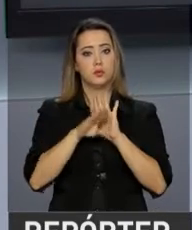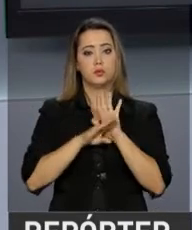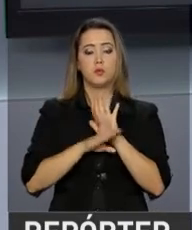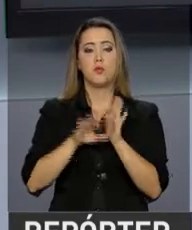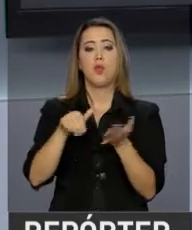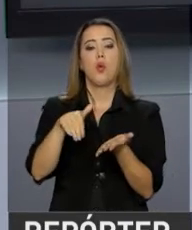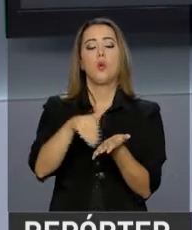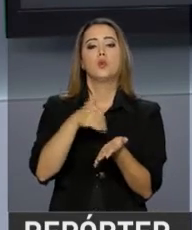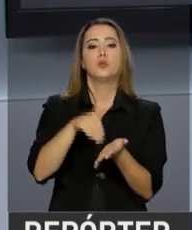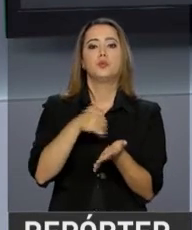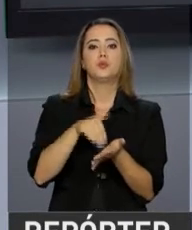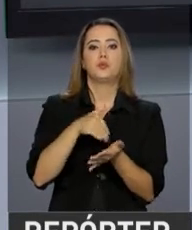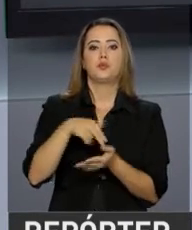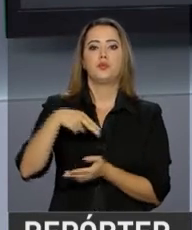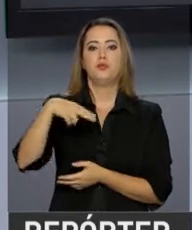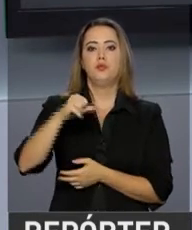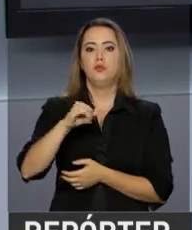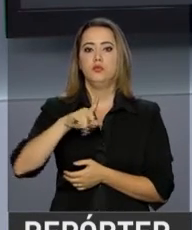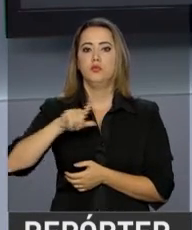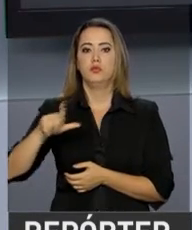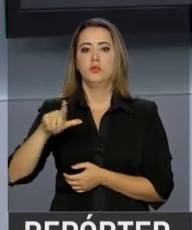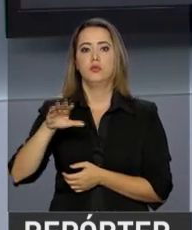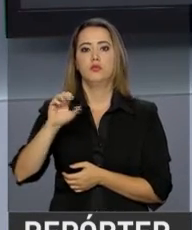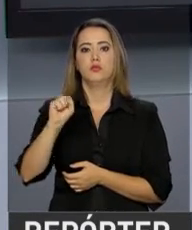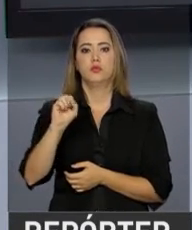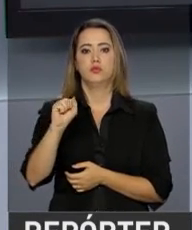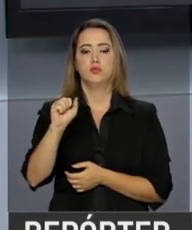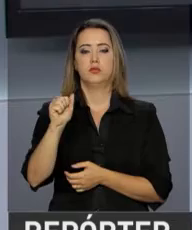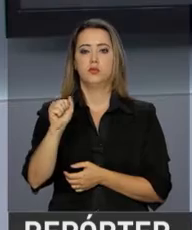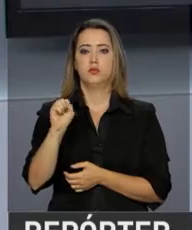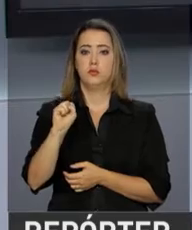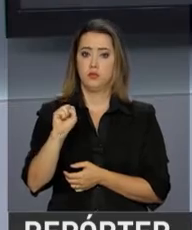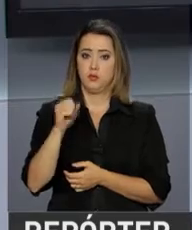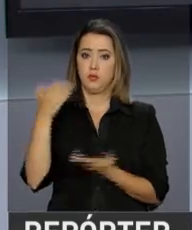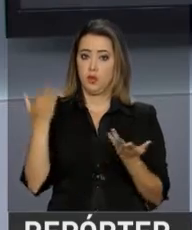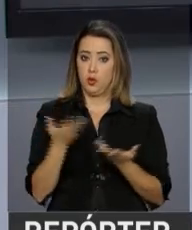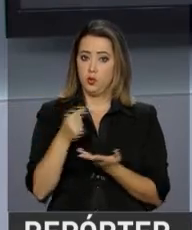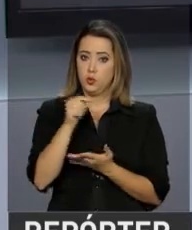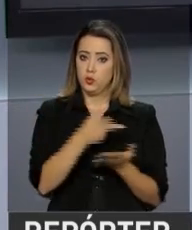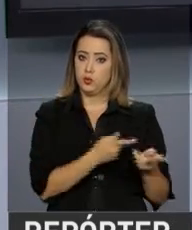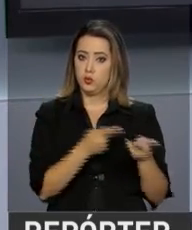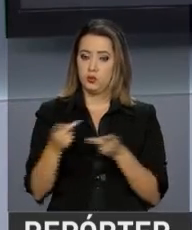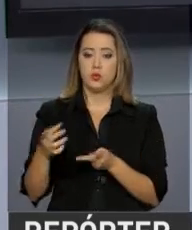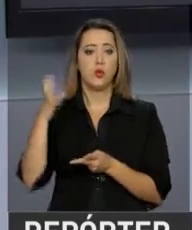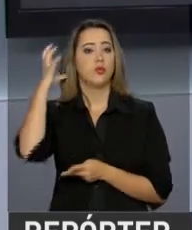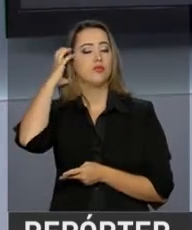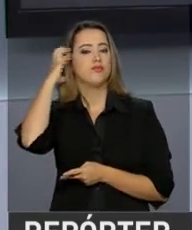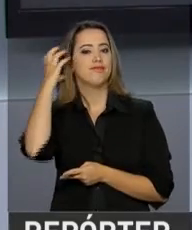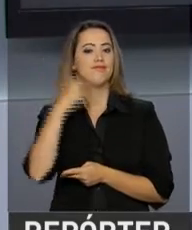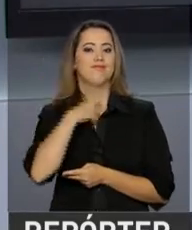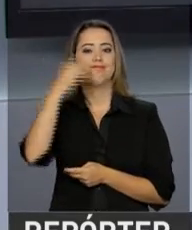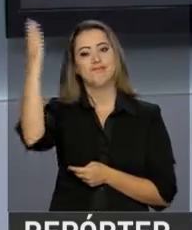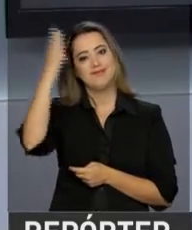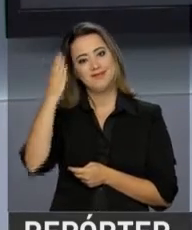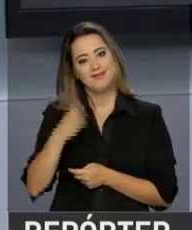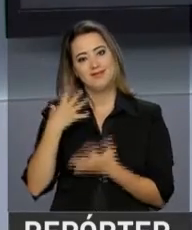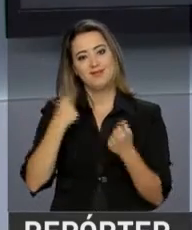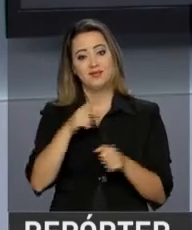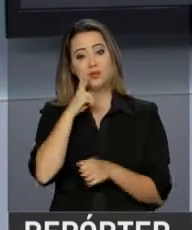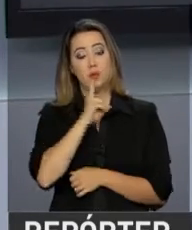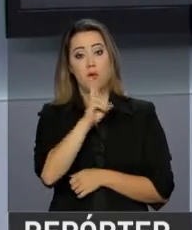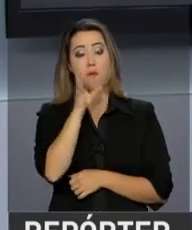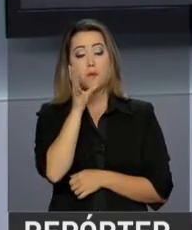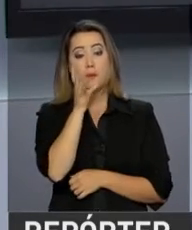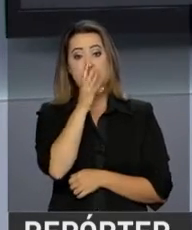o secretário nacional de juventude assis filho é o convidado de hoje do programa de rádio a voz do brasil nós vamos